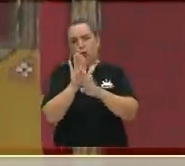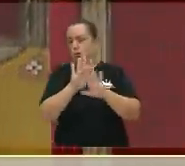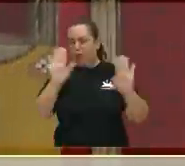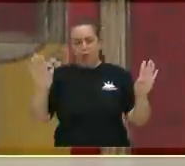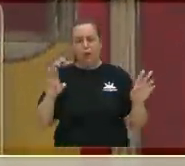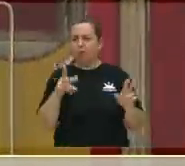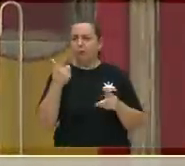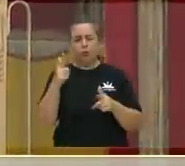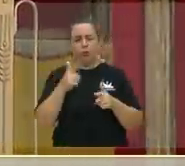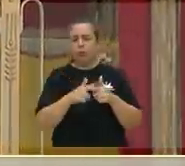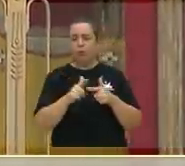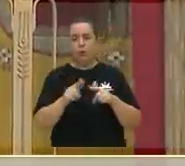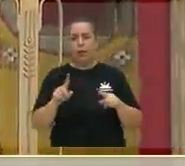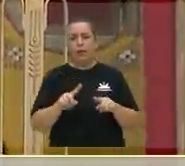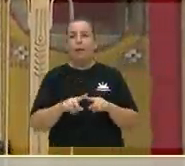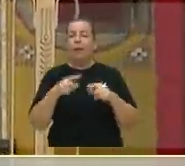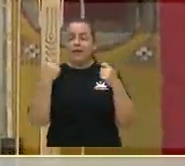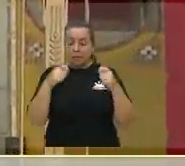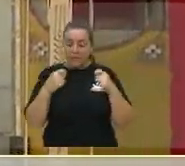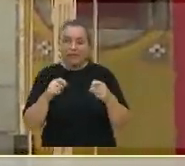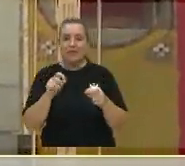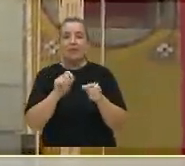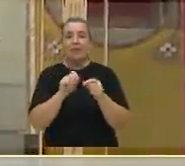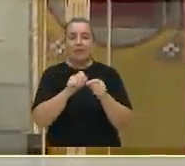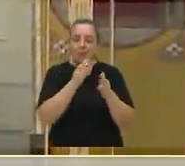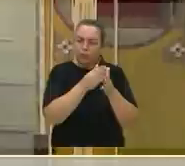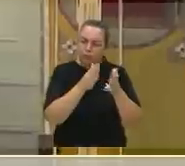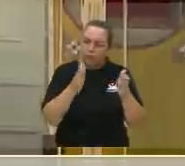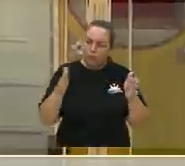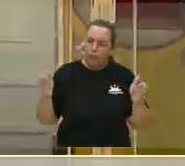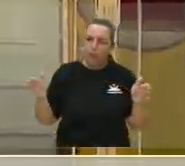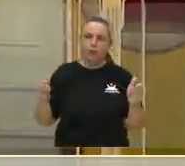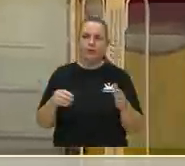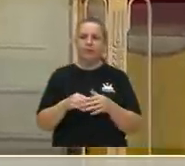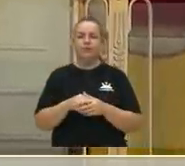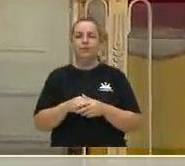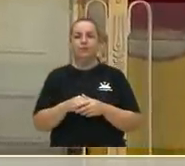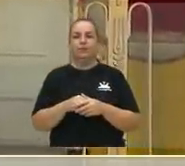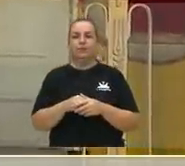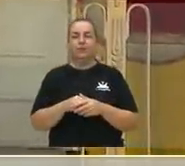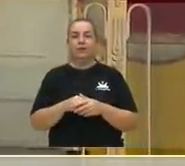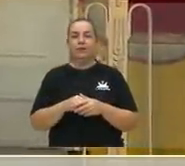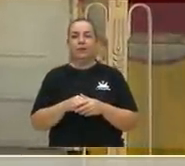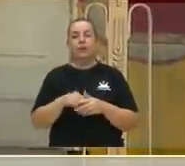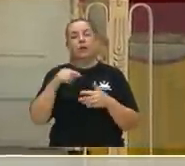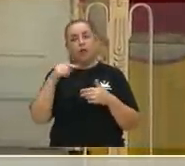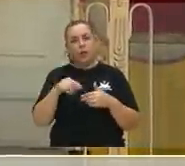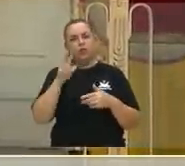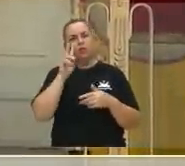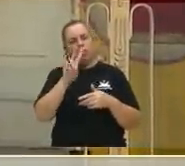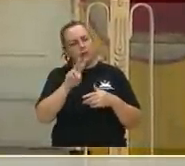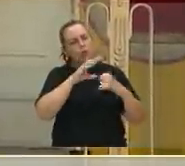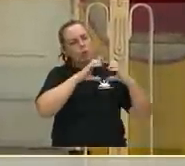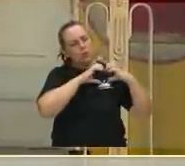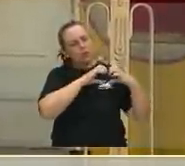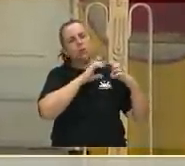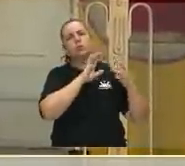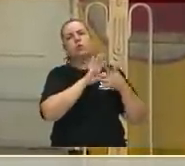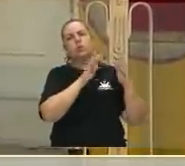mas seja agora muito mais do que agora nem eu que me provocou isso foi o coração de